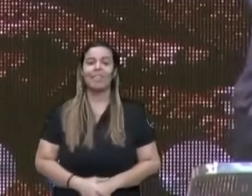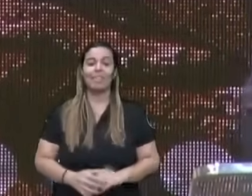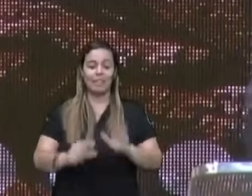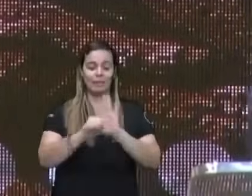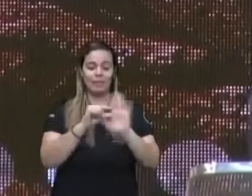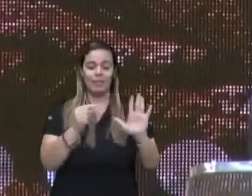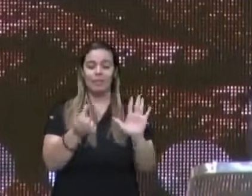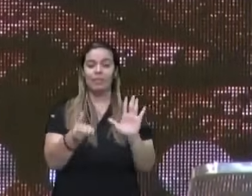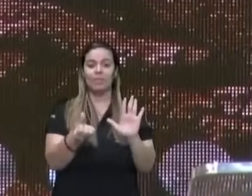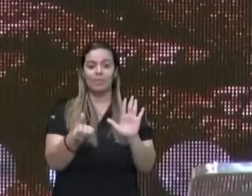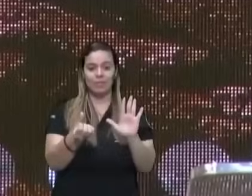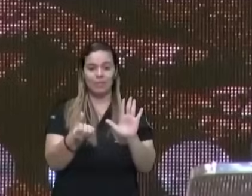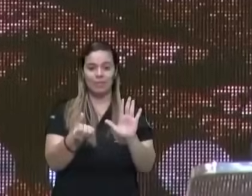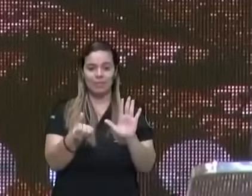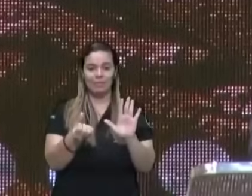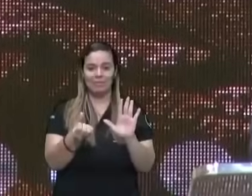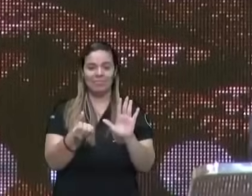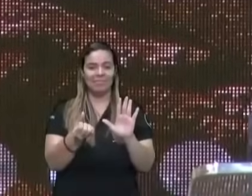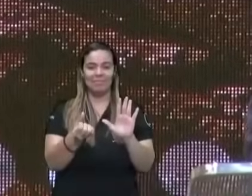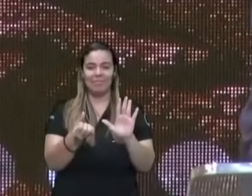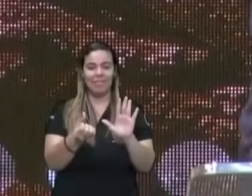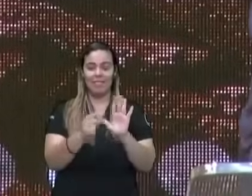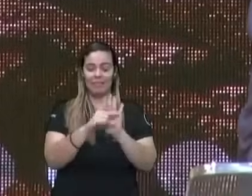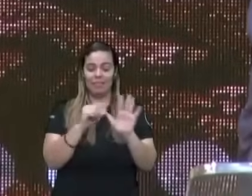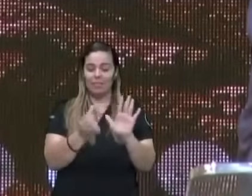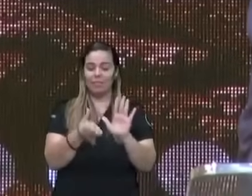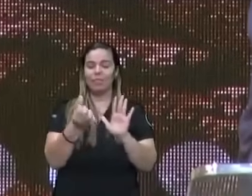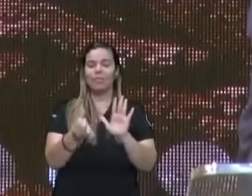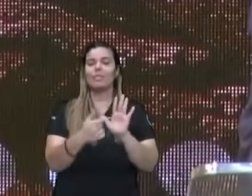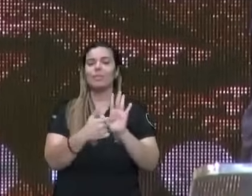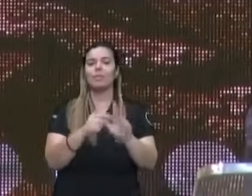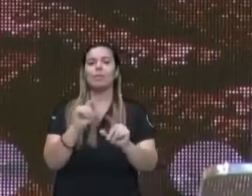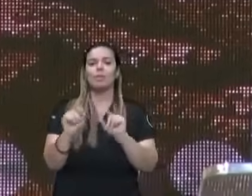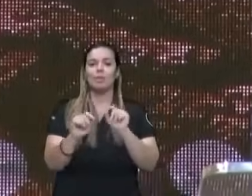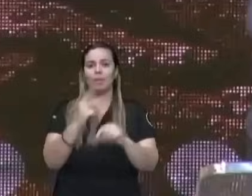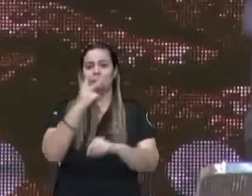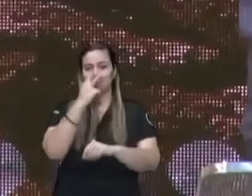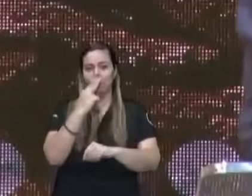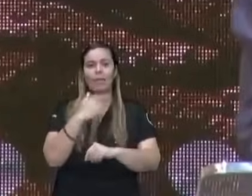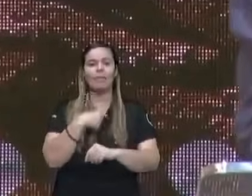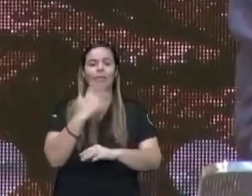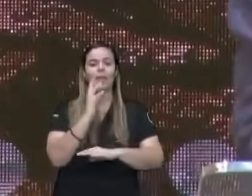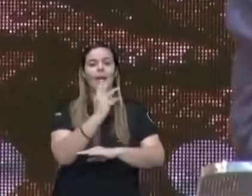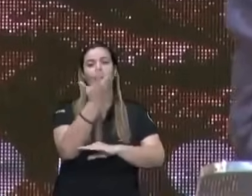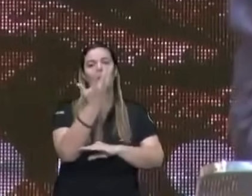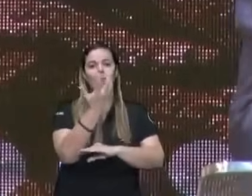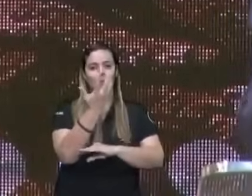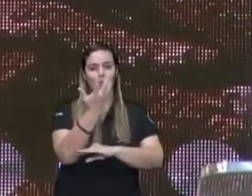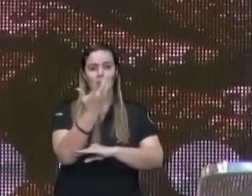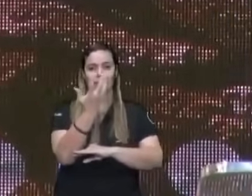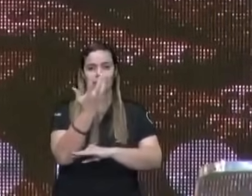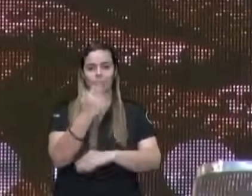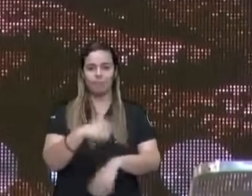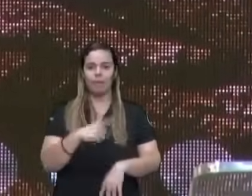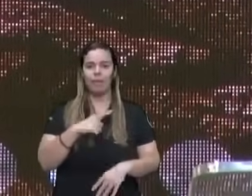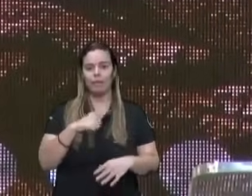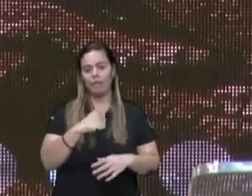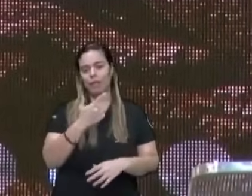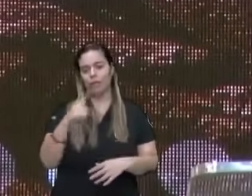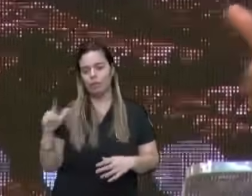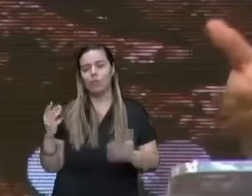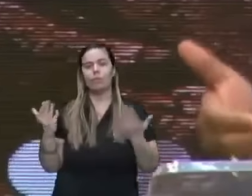versículo 6, ele vai dizer, porque será como a tamargueira, e aqui tem as